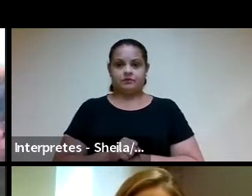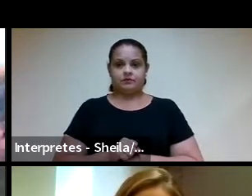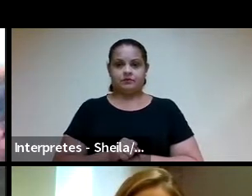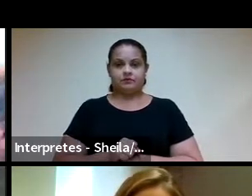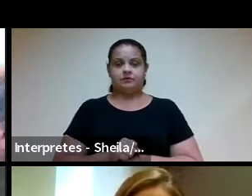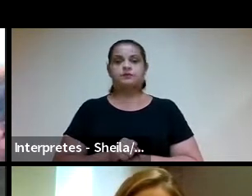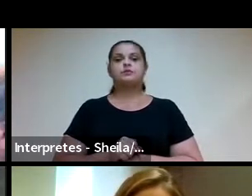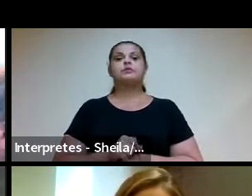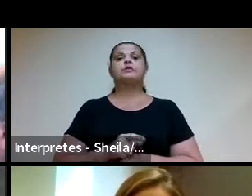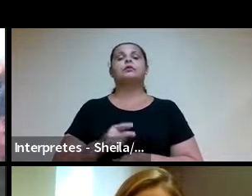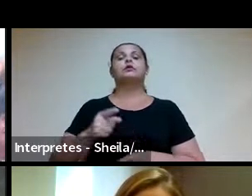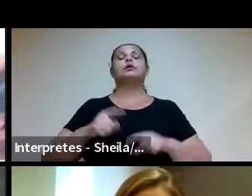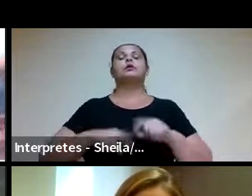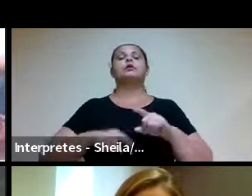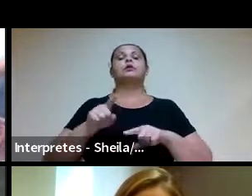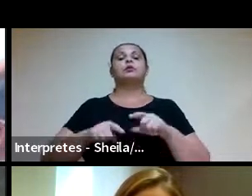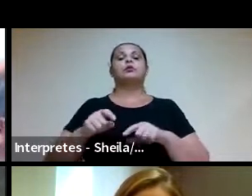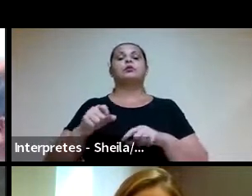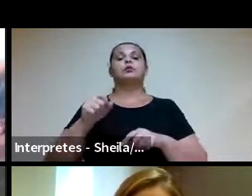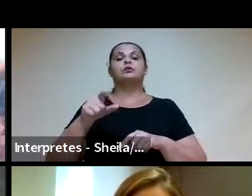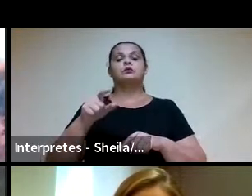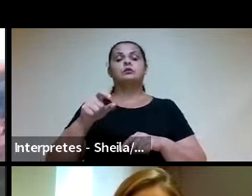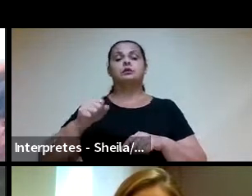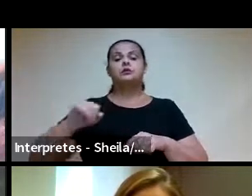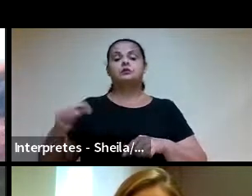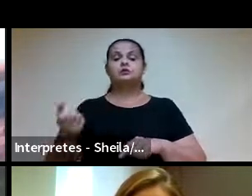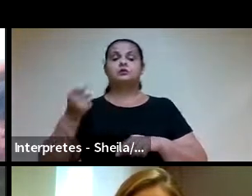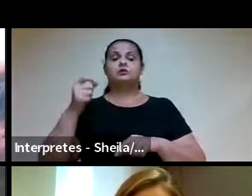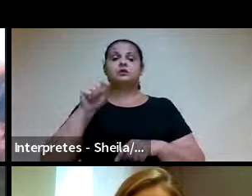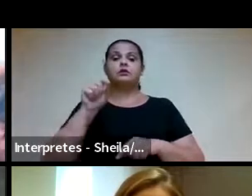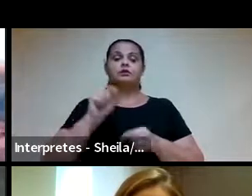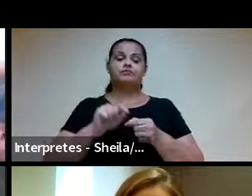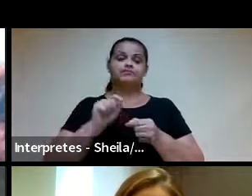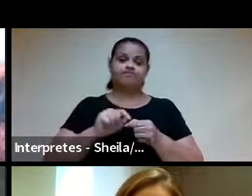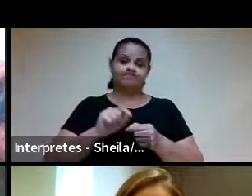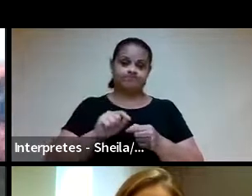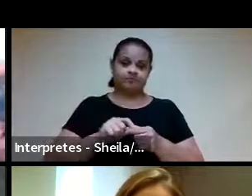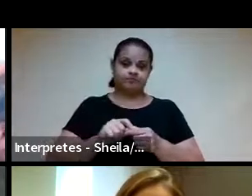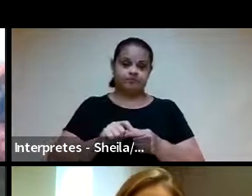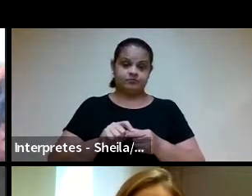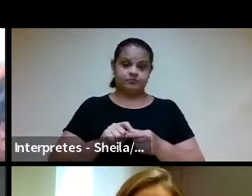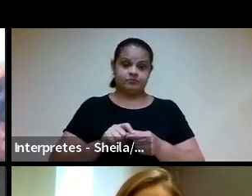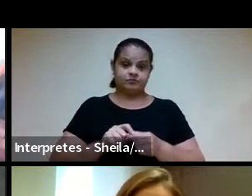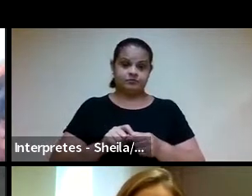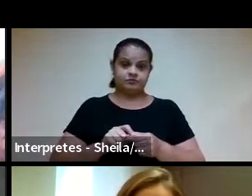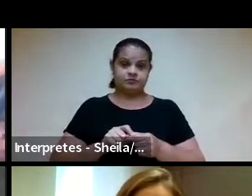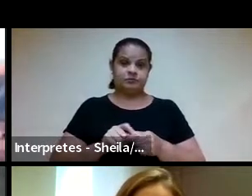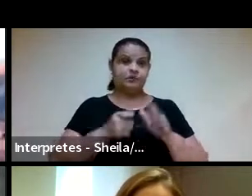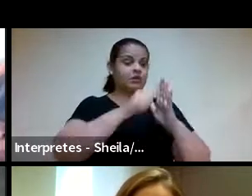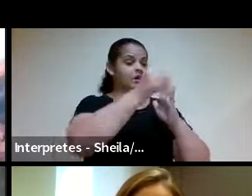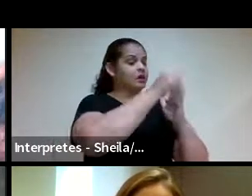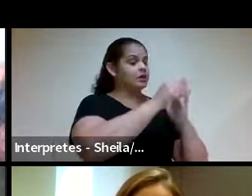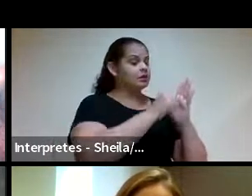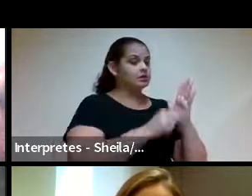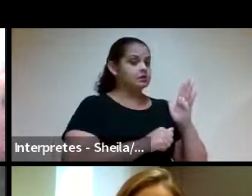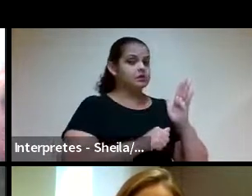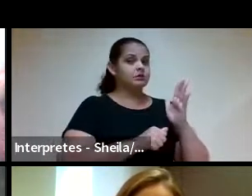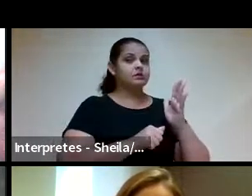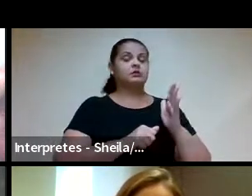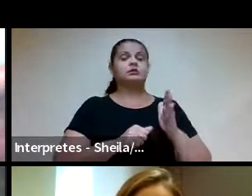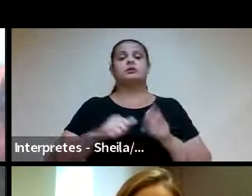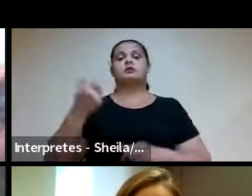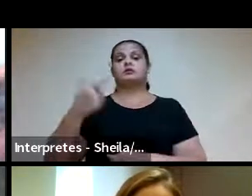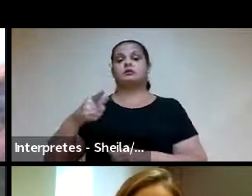Então, portanto, neste caso, é uma questão simples até de verificar. Como não é essa relação